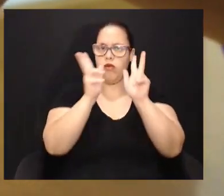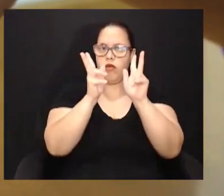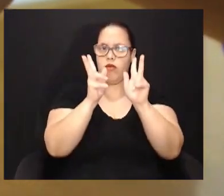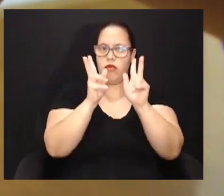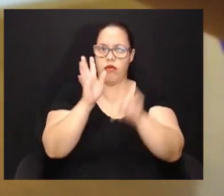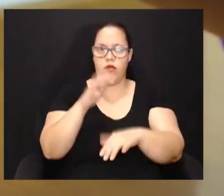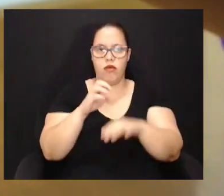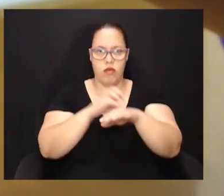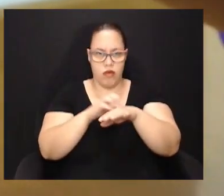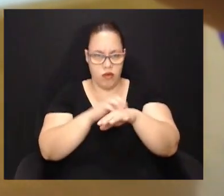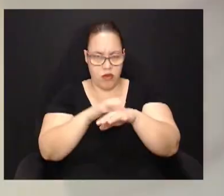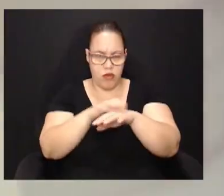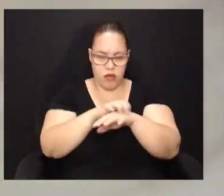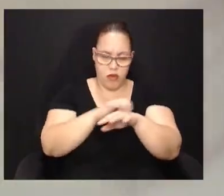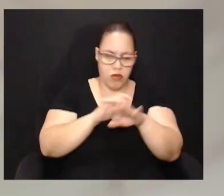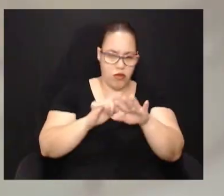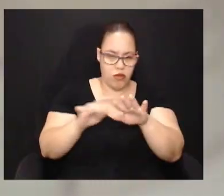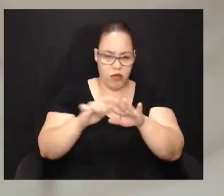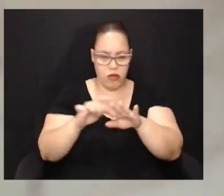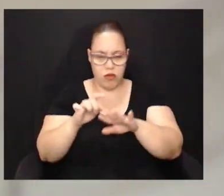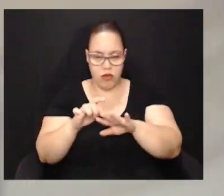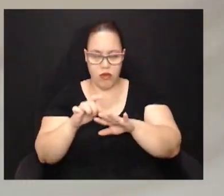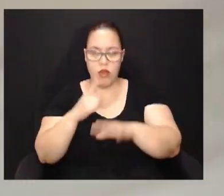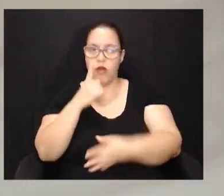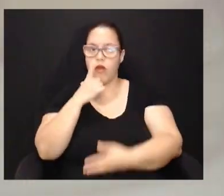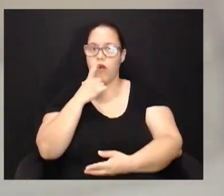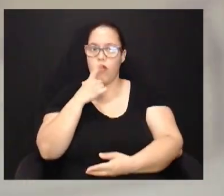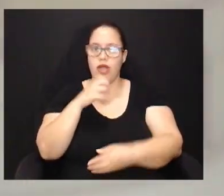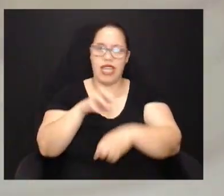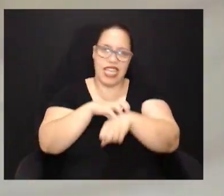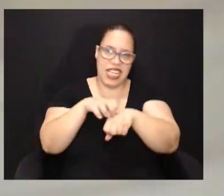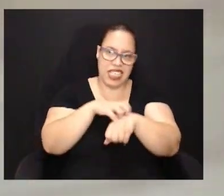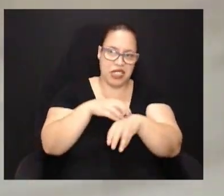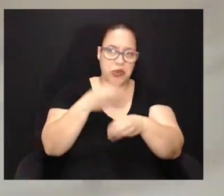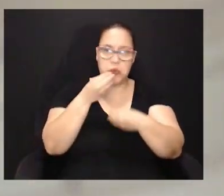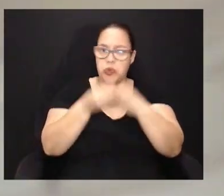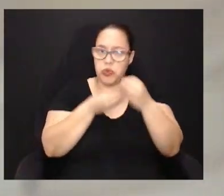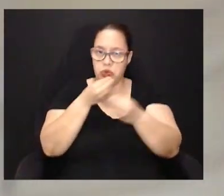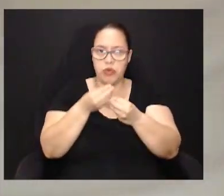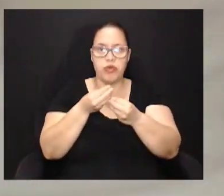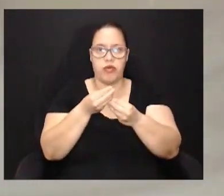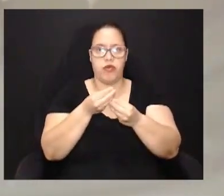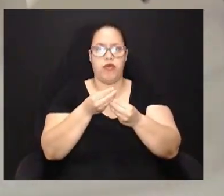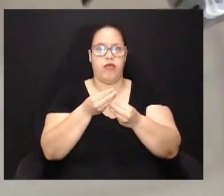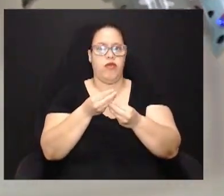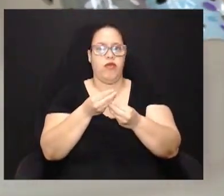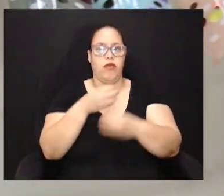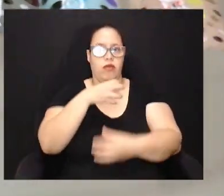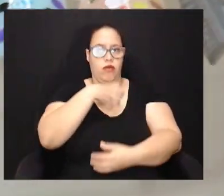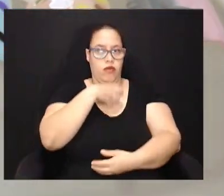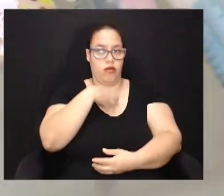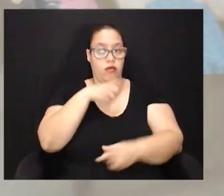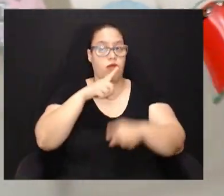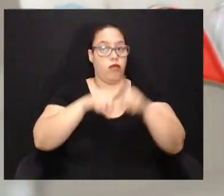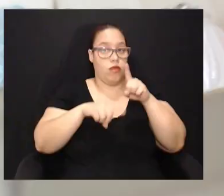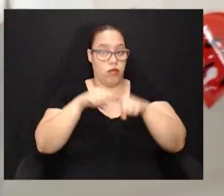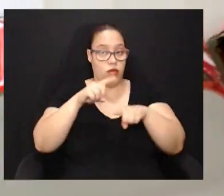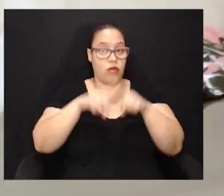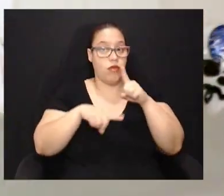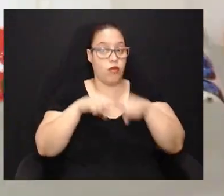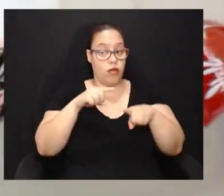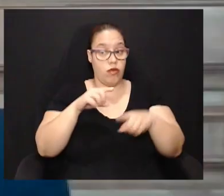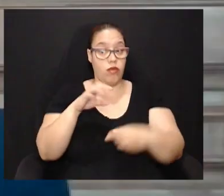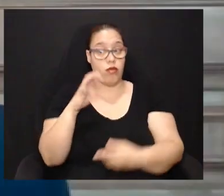alguns sinais. Então, às vezes uma irritação local, às vezes uma vermelhidão, às vezes uma coceira. Então, tem uma série de reações que os